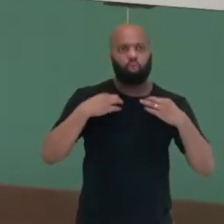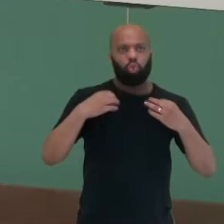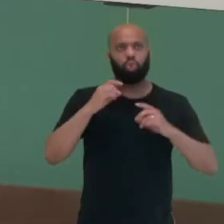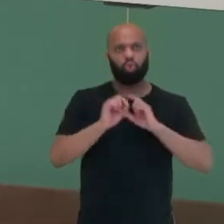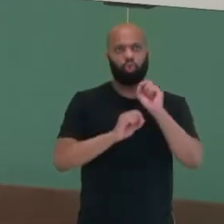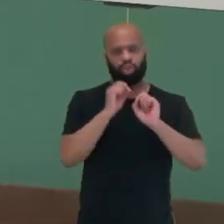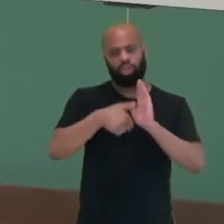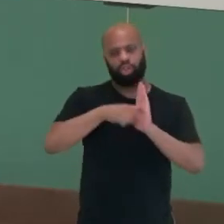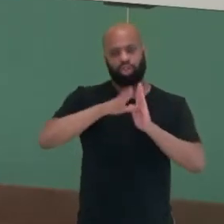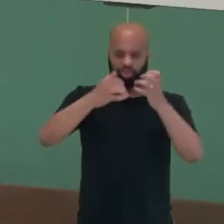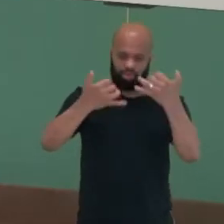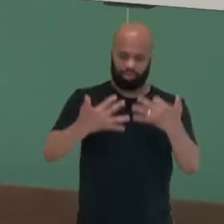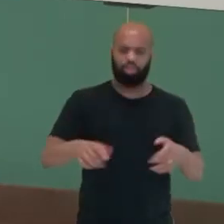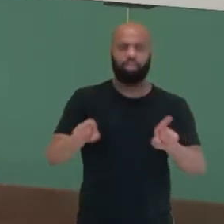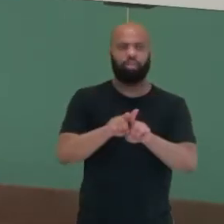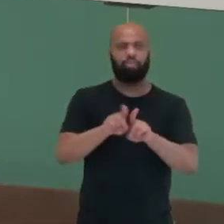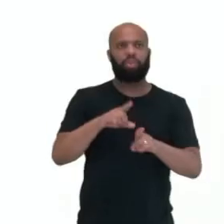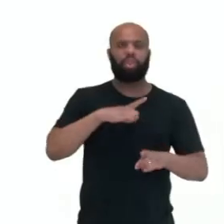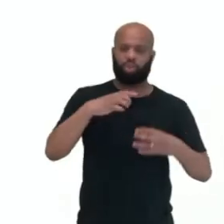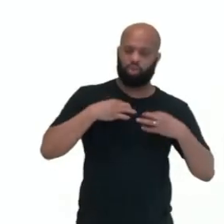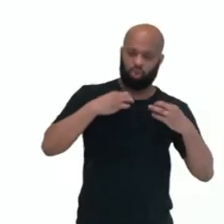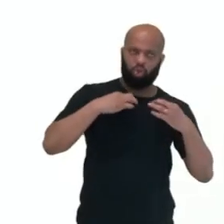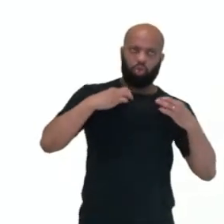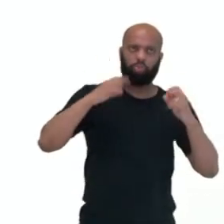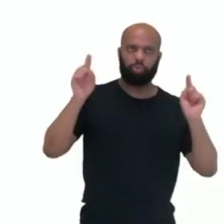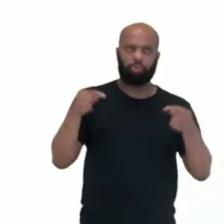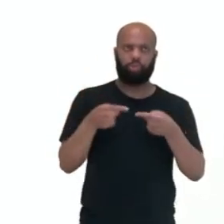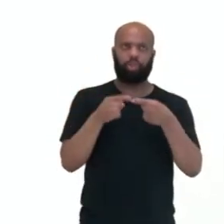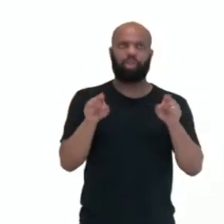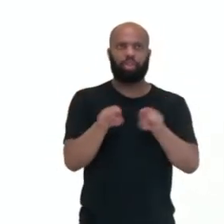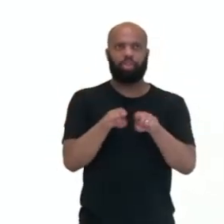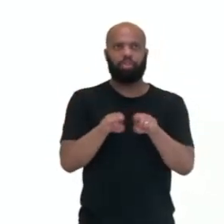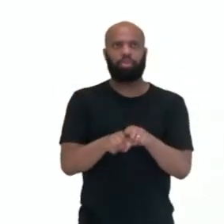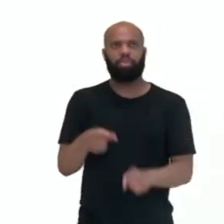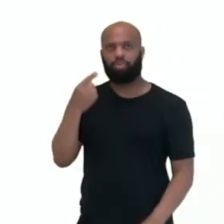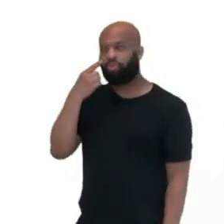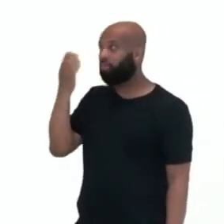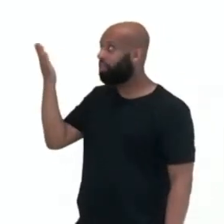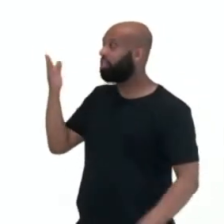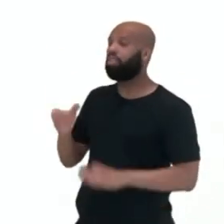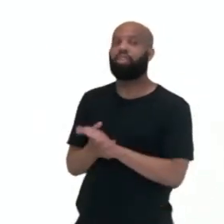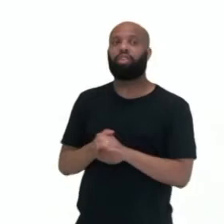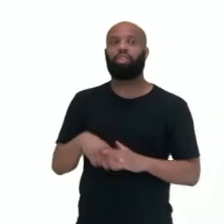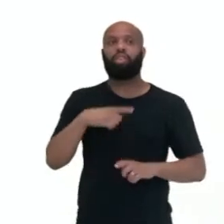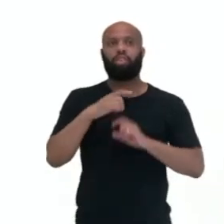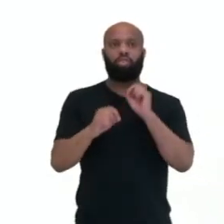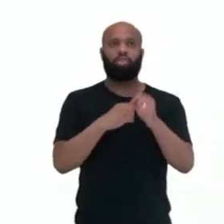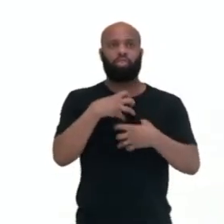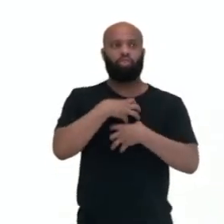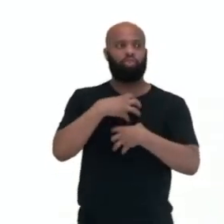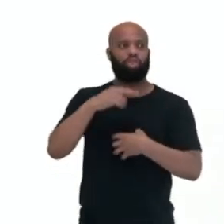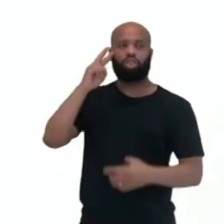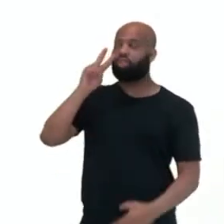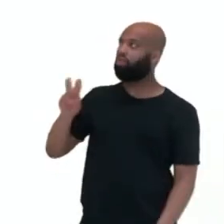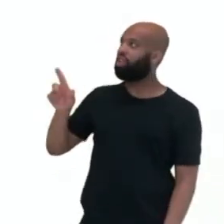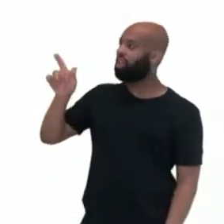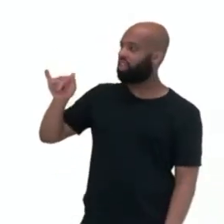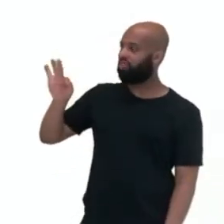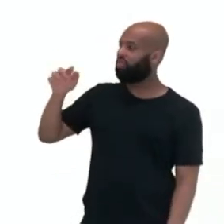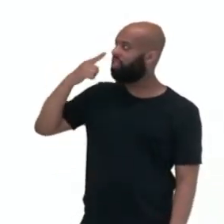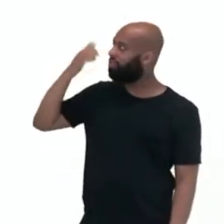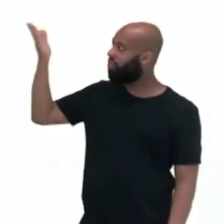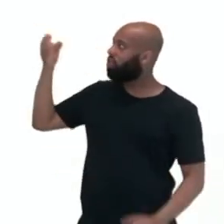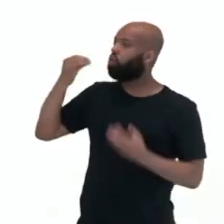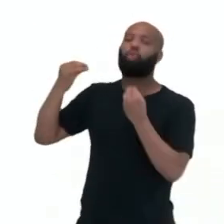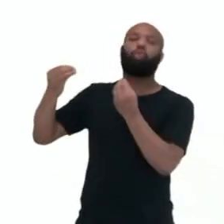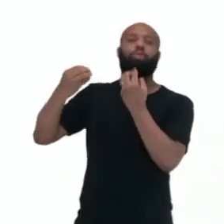gente falou, ela tem uma vestimenta característica, ó, né? Ali está para vocês visualizarem como